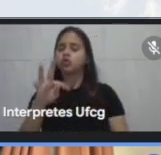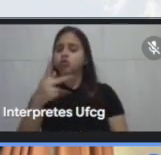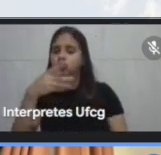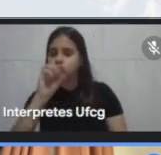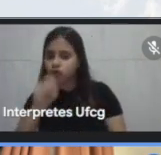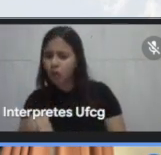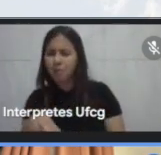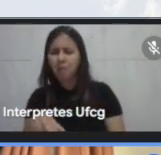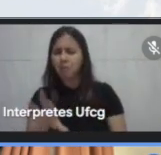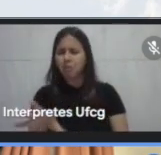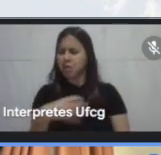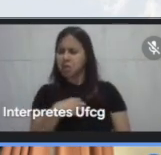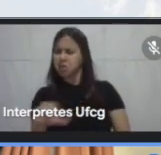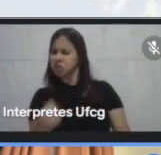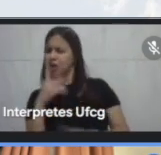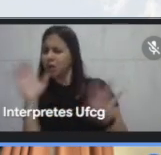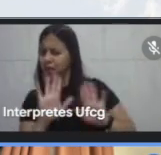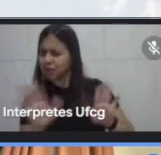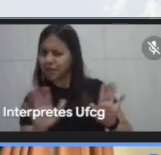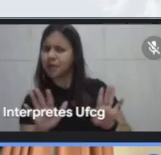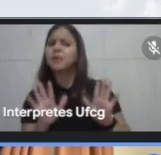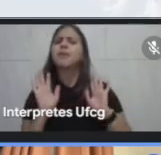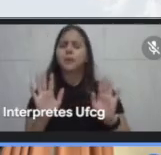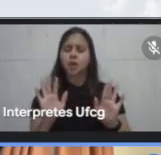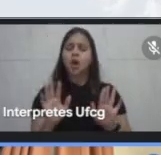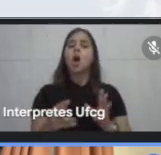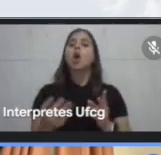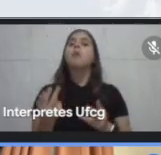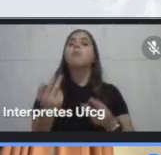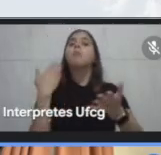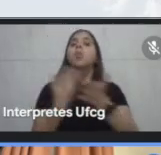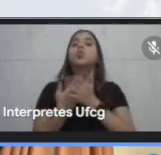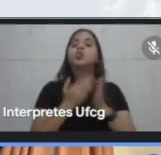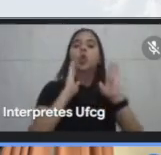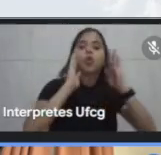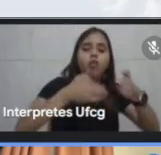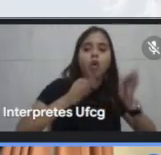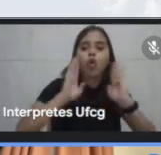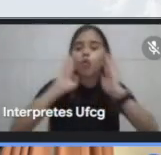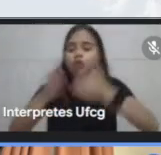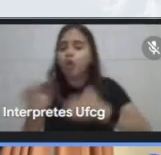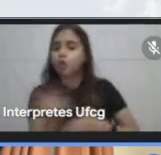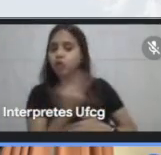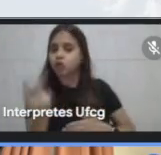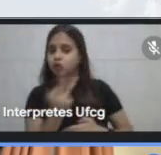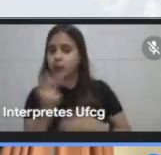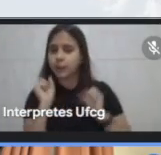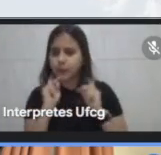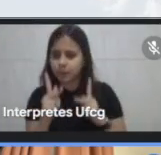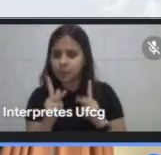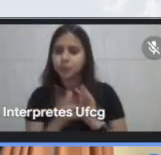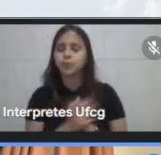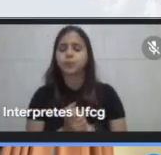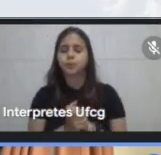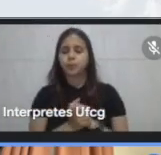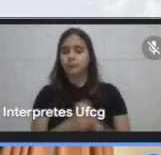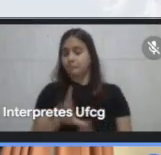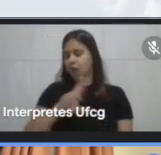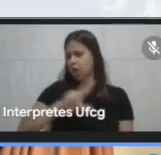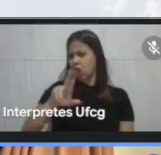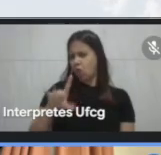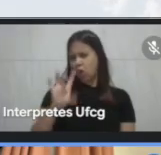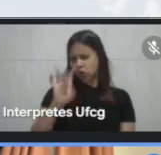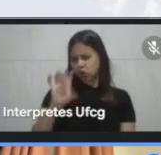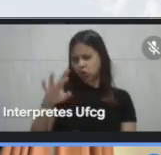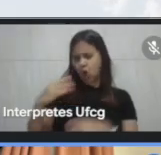essa quebra, digamos assim, de cidades, mas o estudo aqui seria focado realmente em zonas urbanas, não apenas em